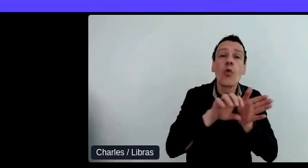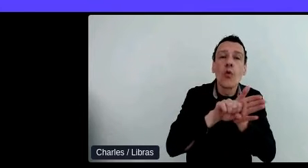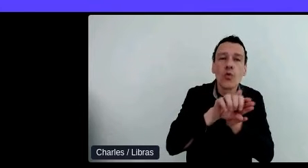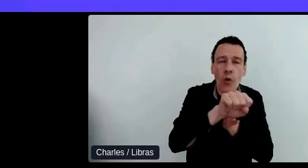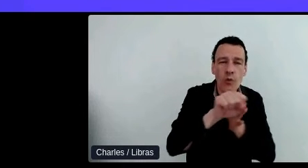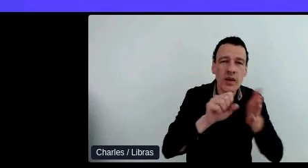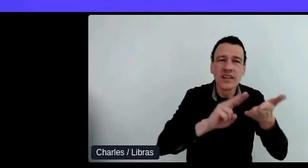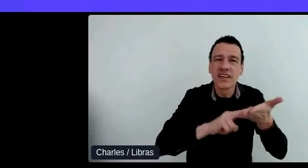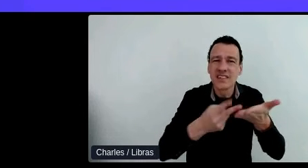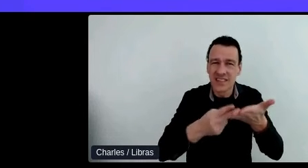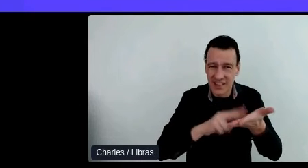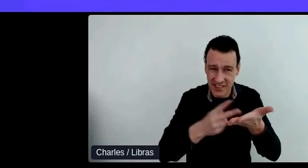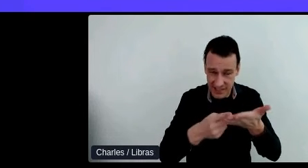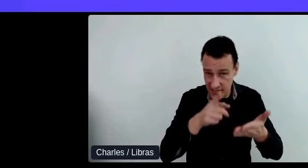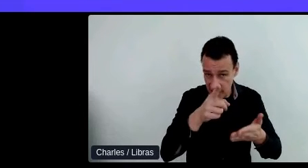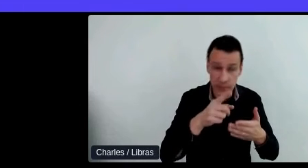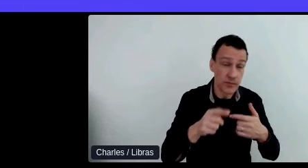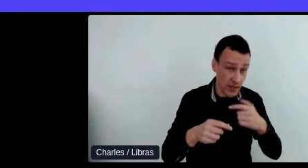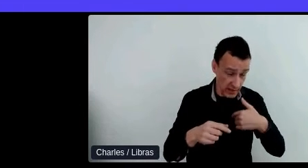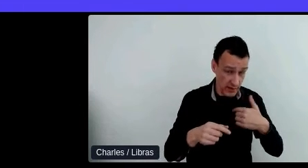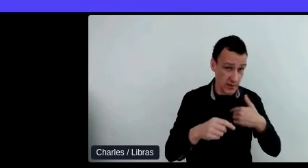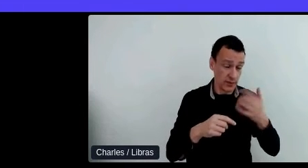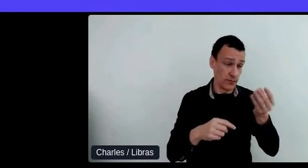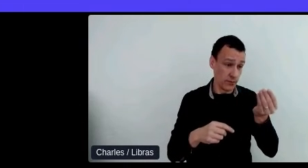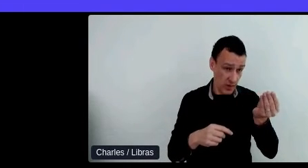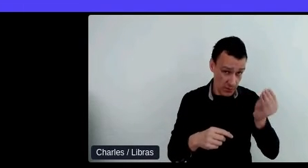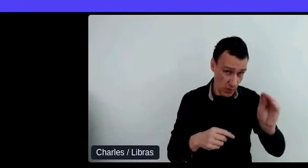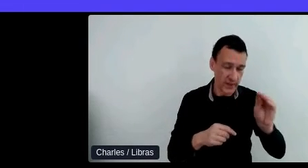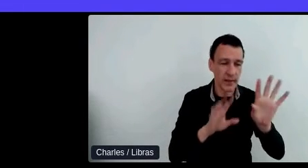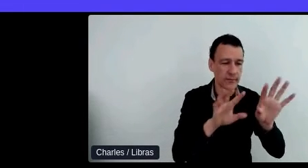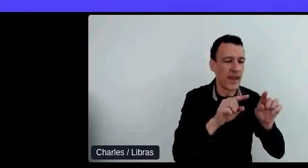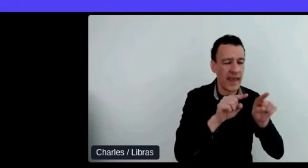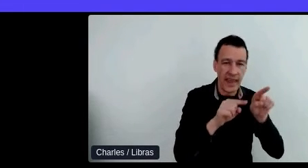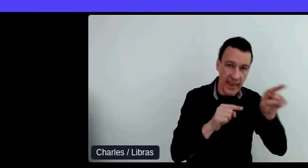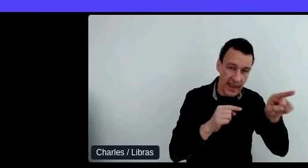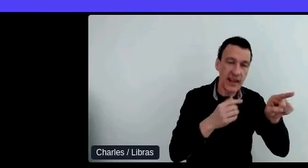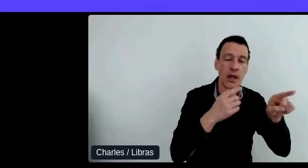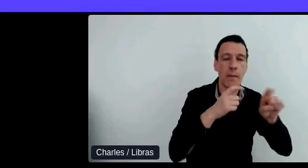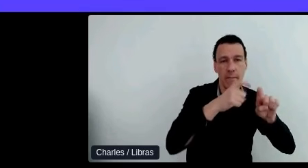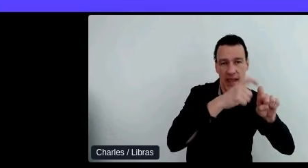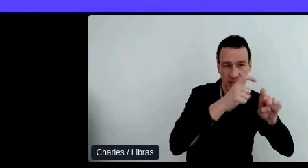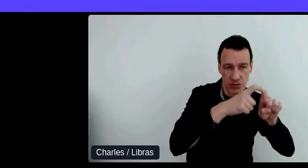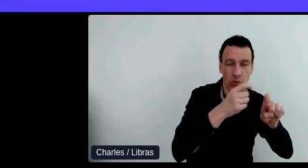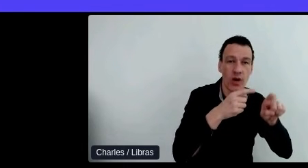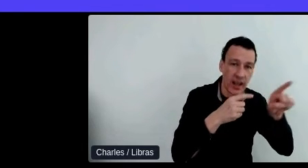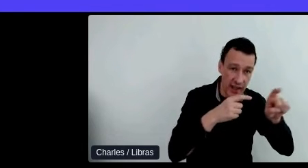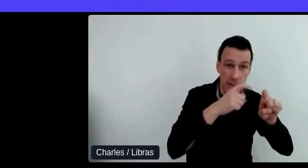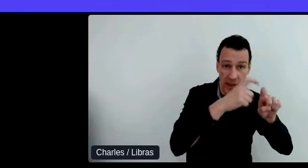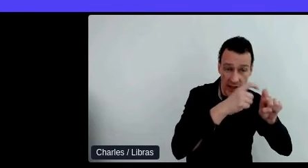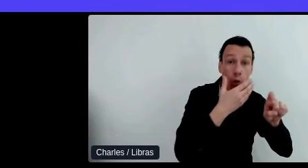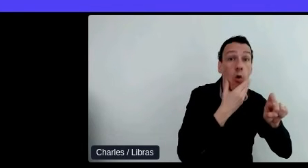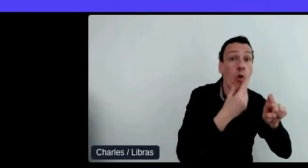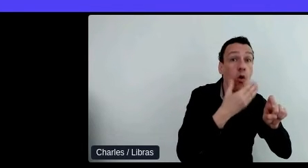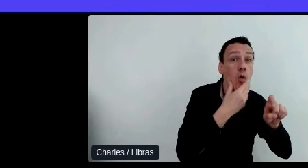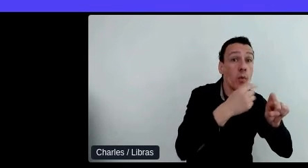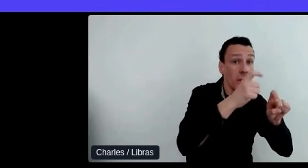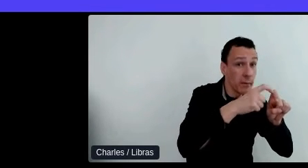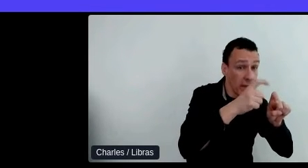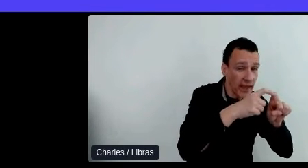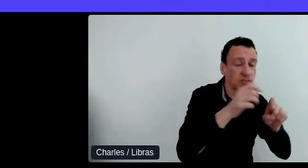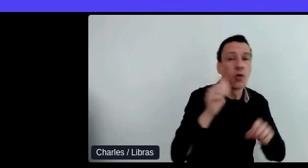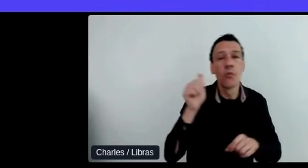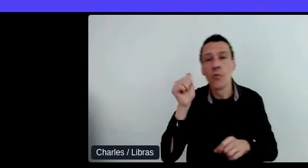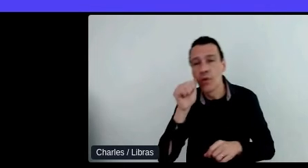não, mesmo você fazendo a tradução do idioma original para um outro e voltando, ele perde totalmente a semântica daquilo que estava